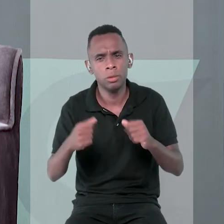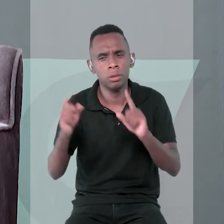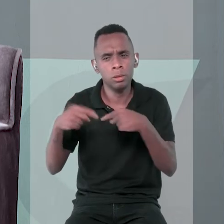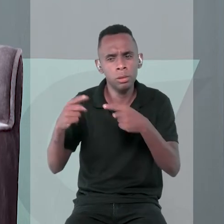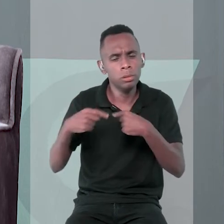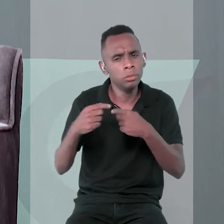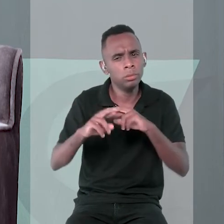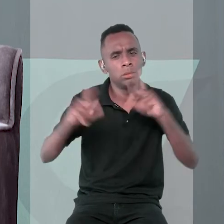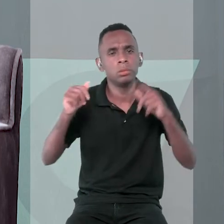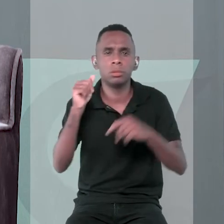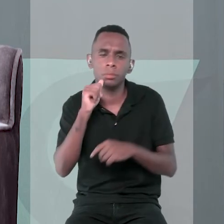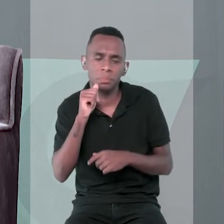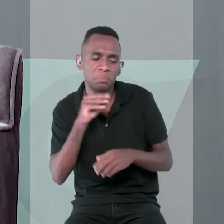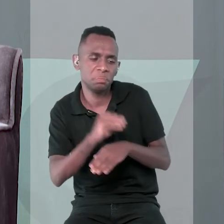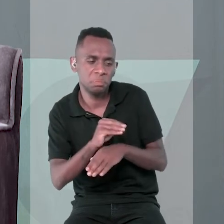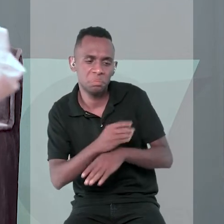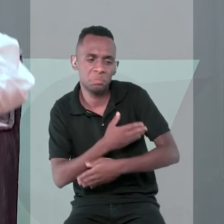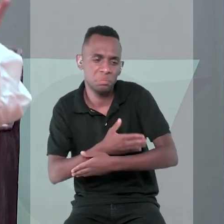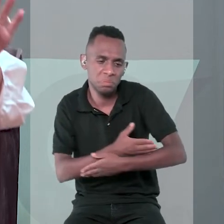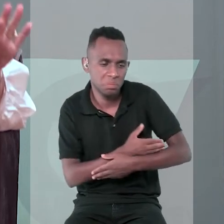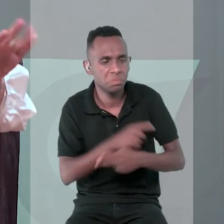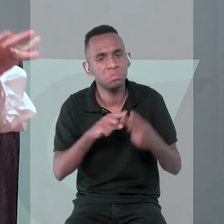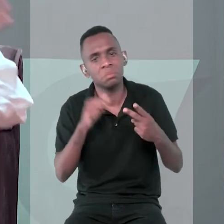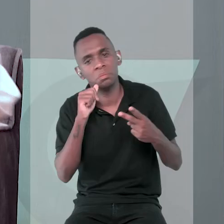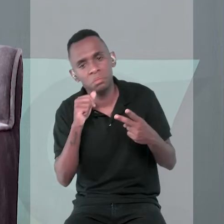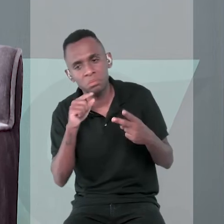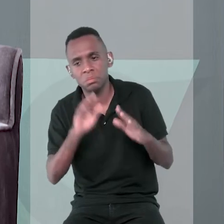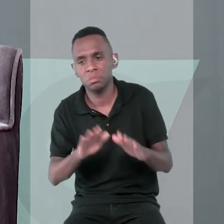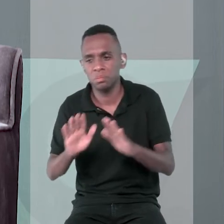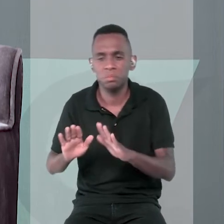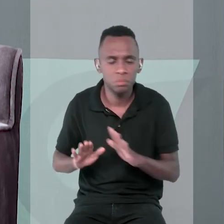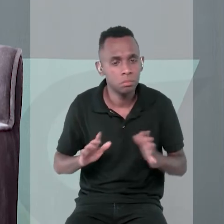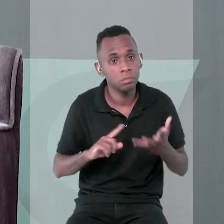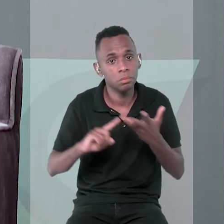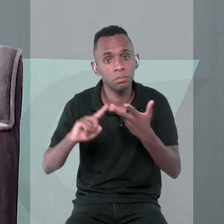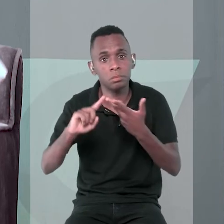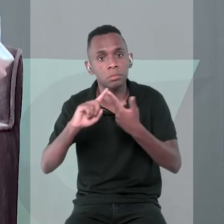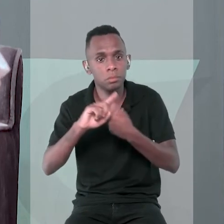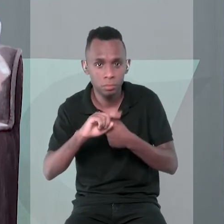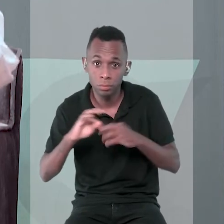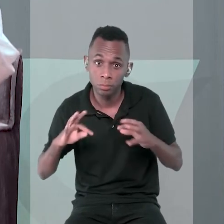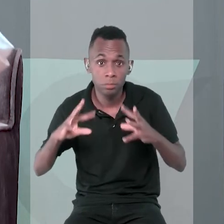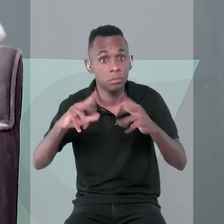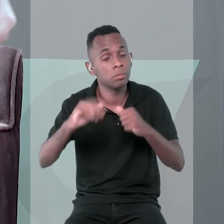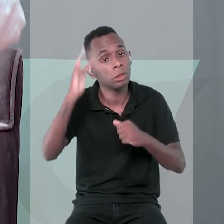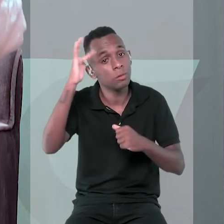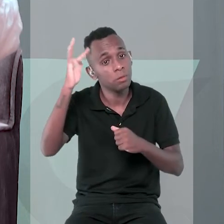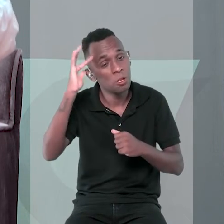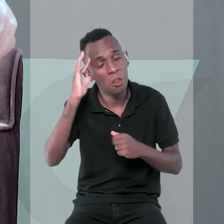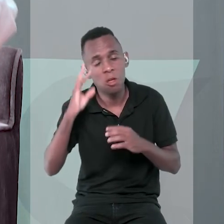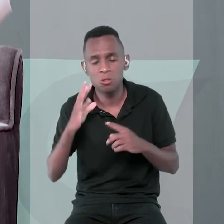contrário, que o lugar da mulher é a maternidade, que o lugar da mulher é aqui, que é ali, E isso todos os filósofos, todos